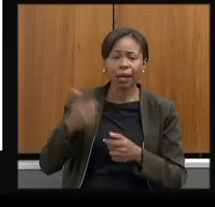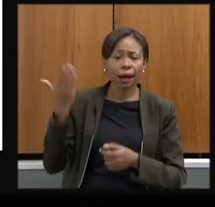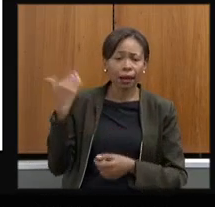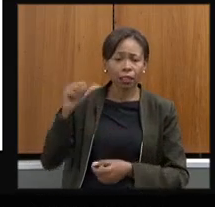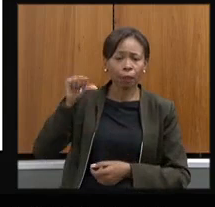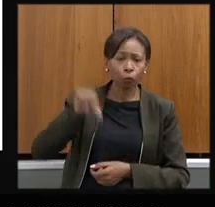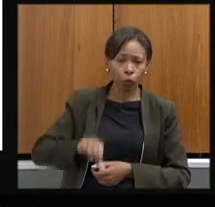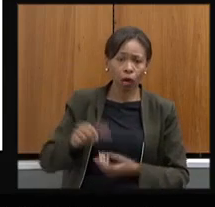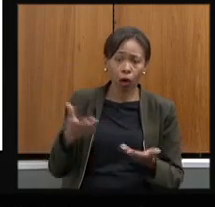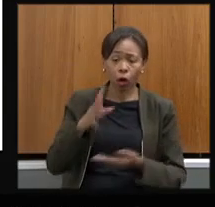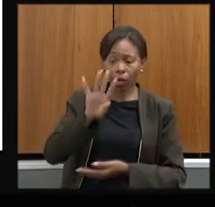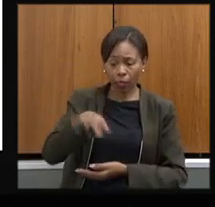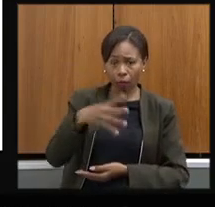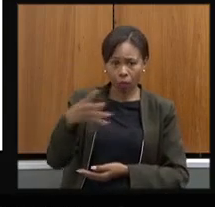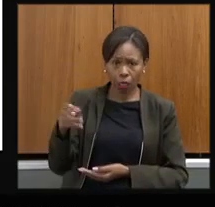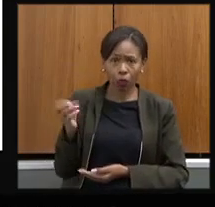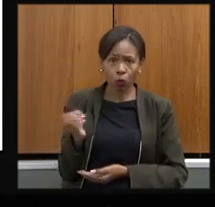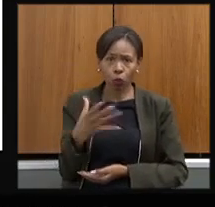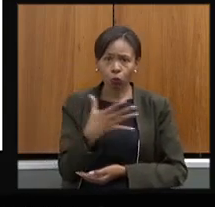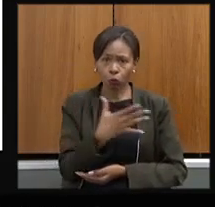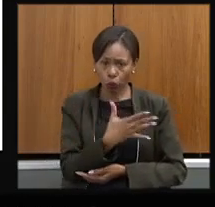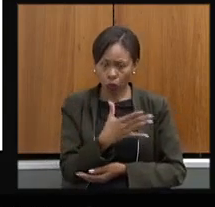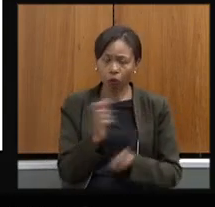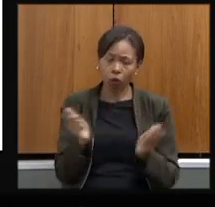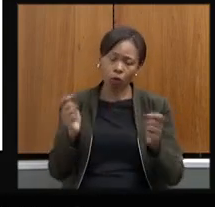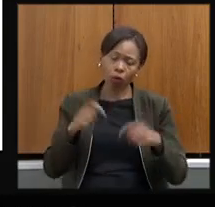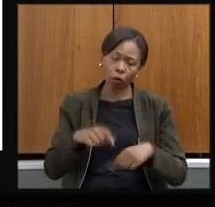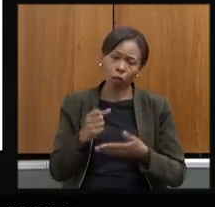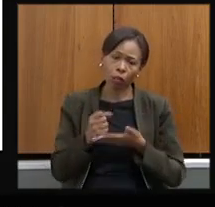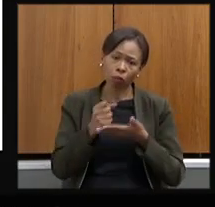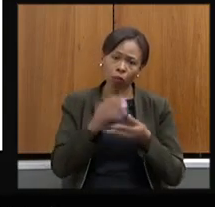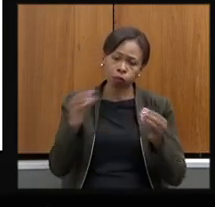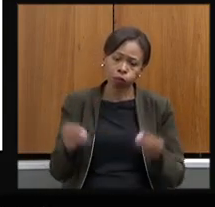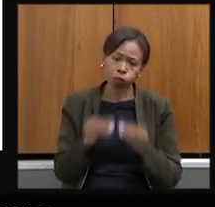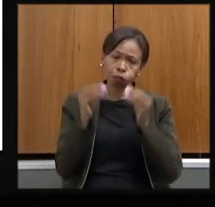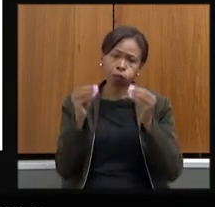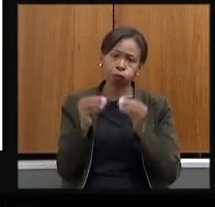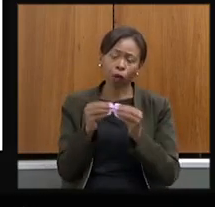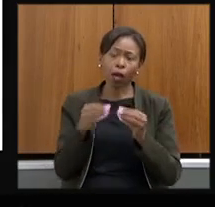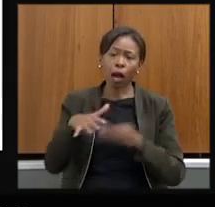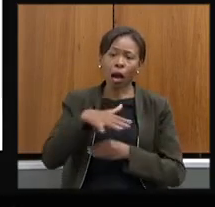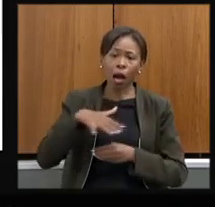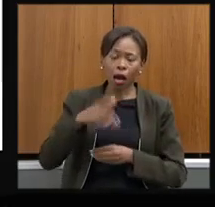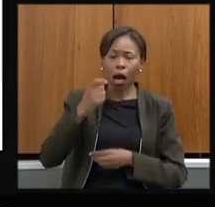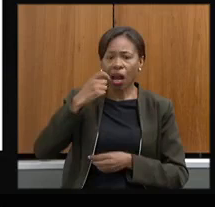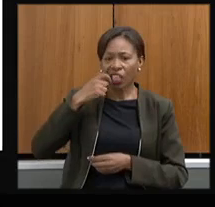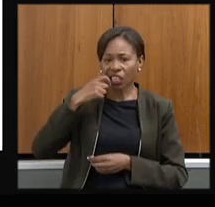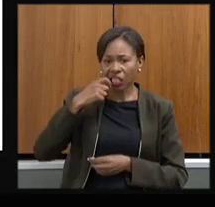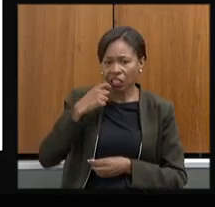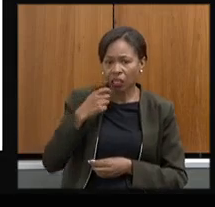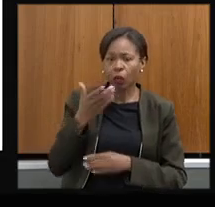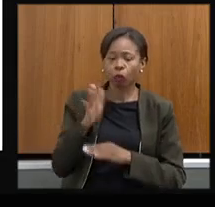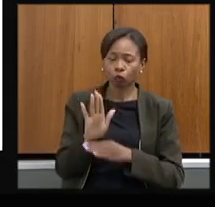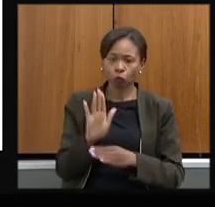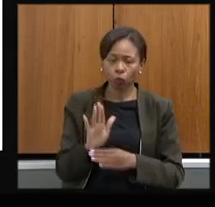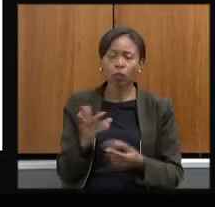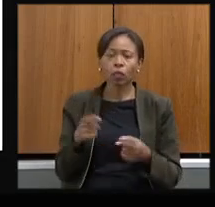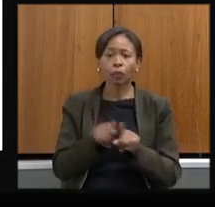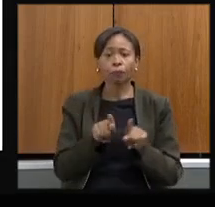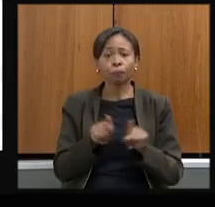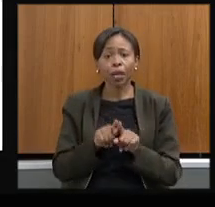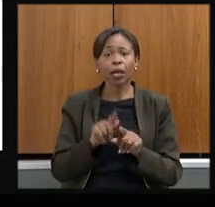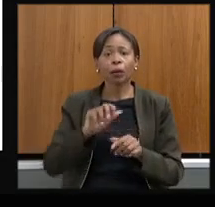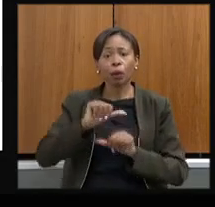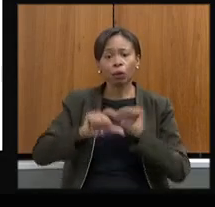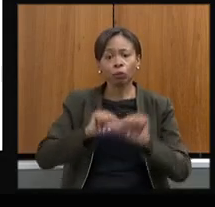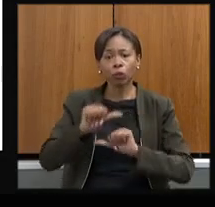estão com essa nova tabela a gente vai viabilizar essa recomposição da rede assistencial odontológico e vamos fazer também